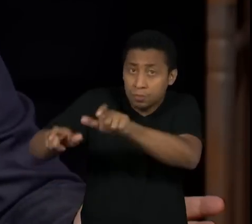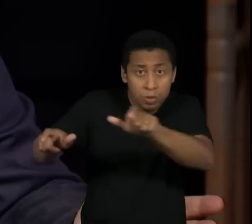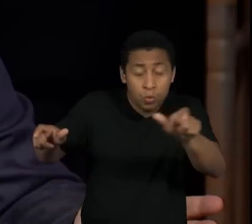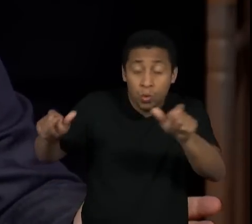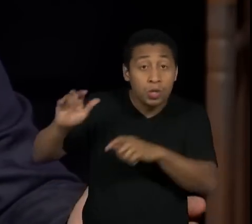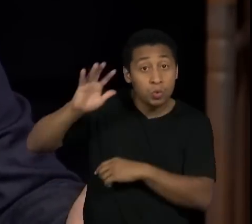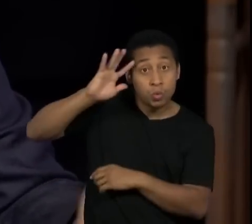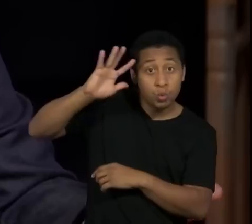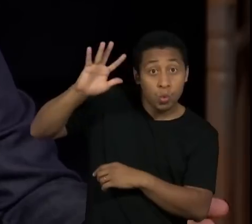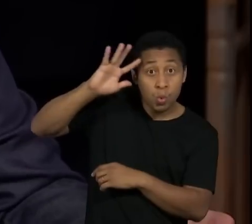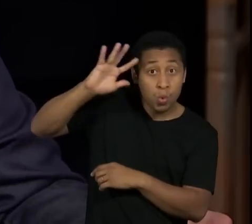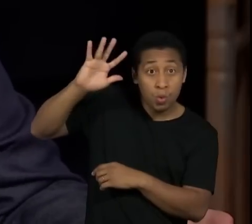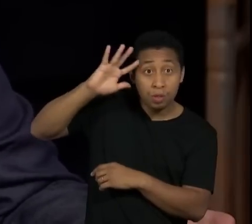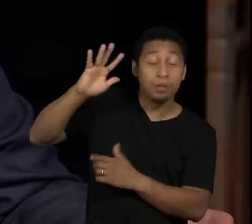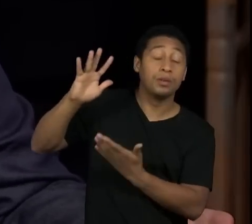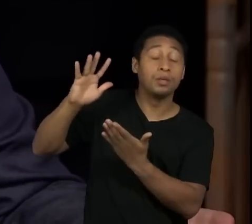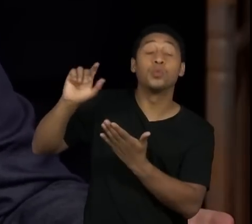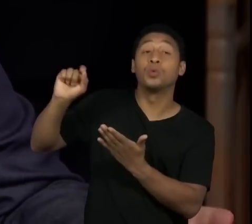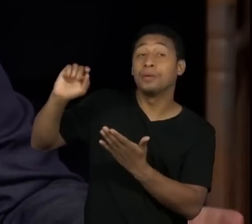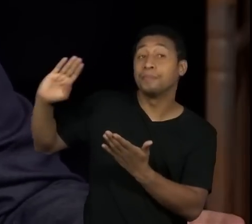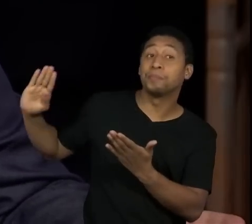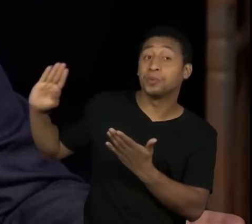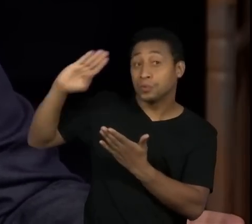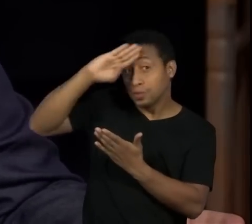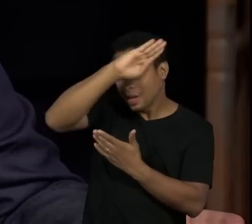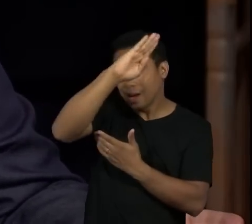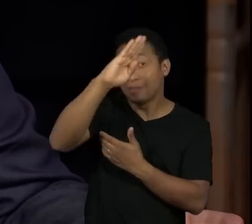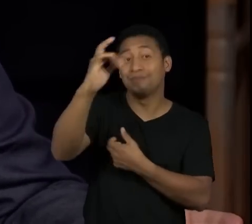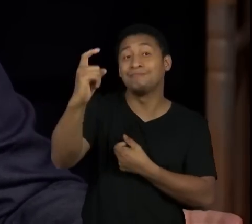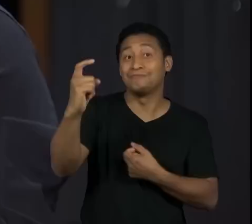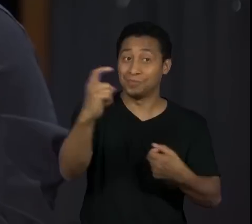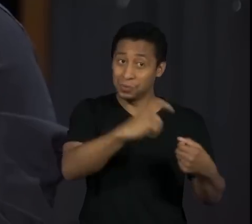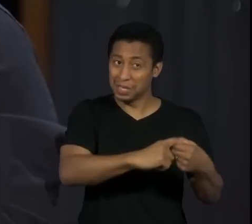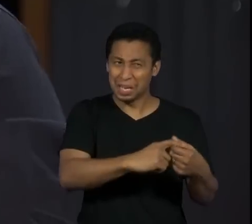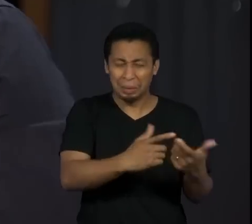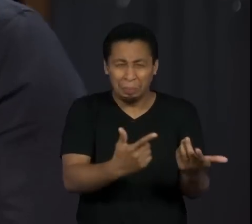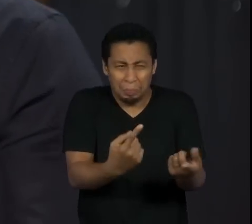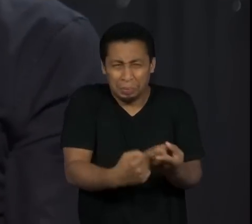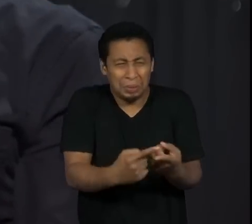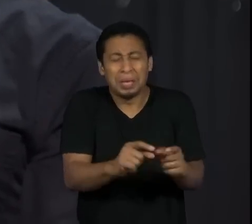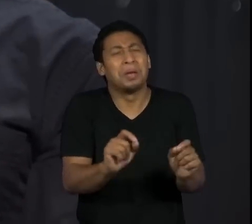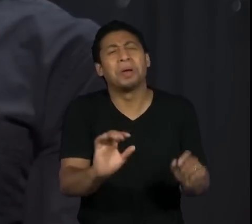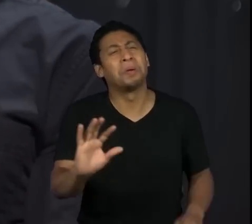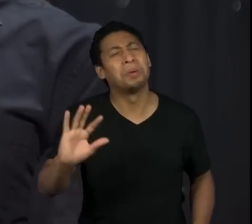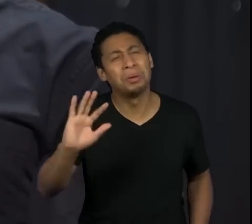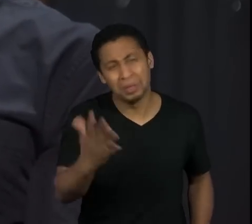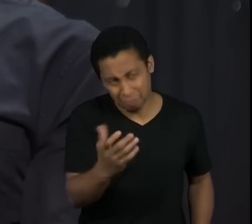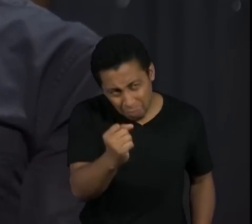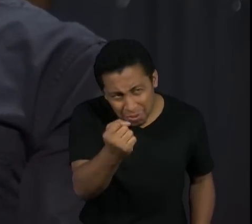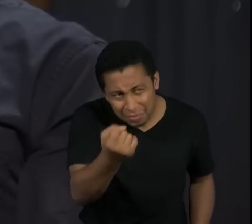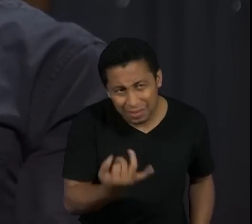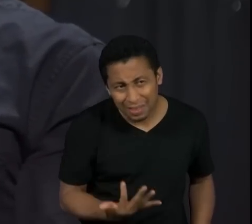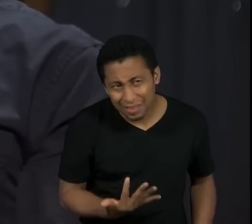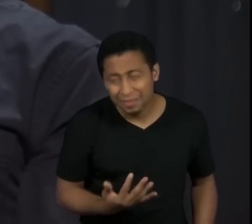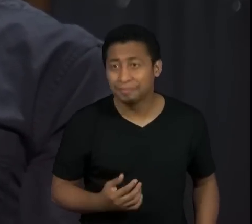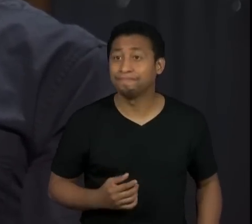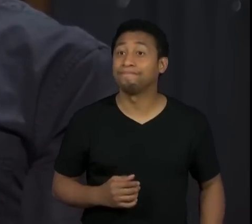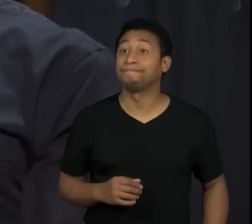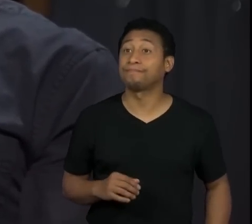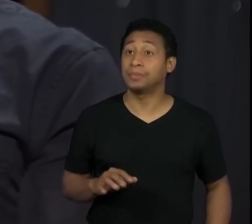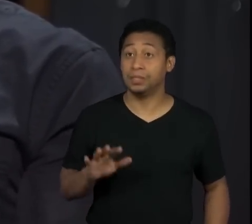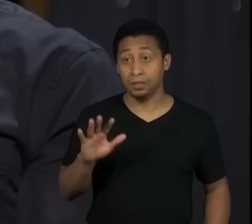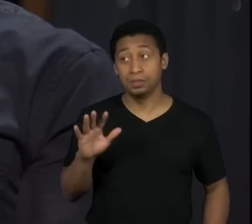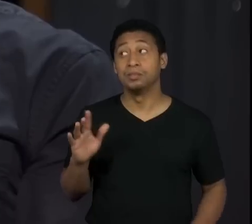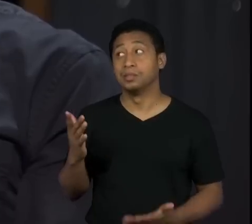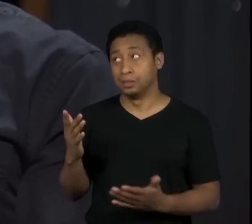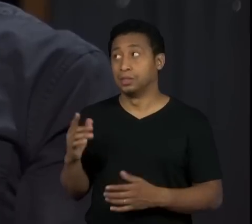do Bolsonaro. O que é isso, Eduardo? Você sabe me dizer, não? Olha, tá, isso é uma pergunta